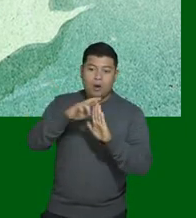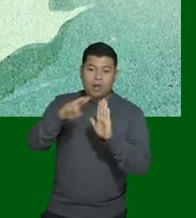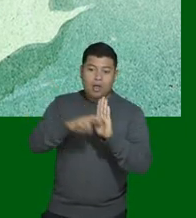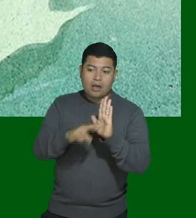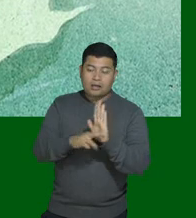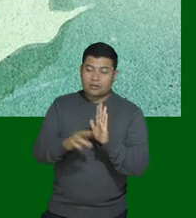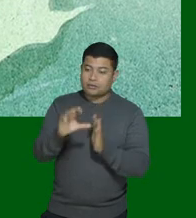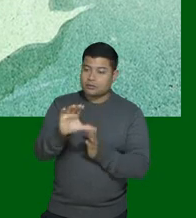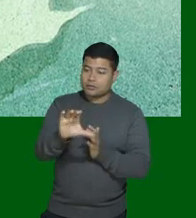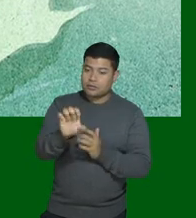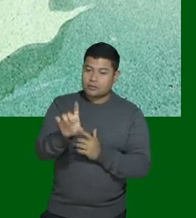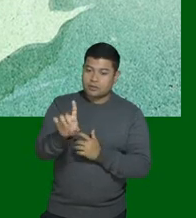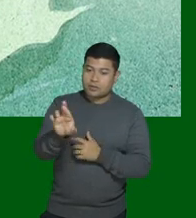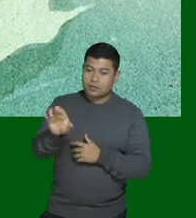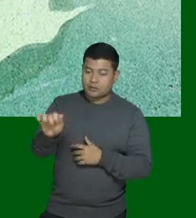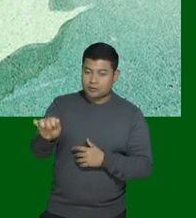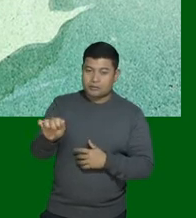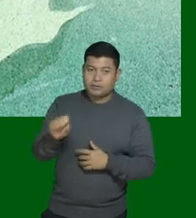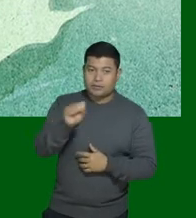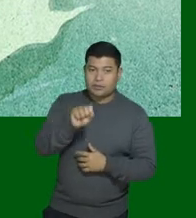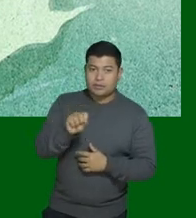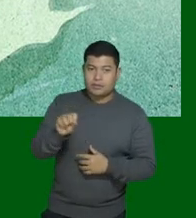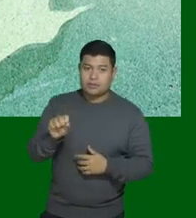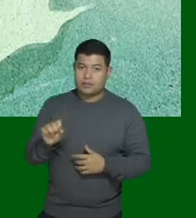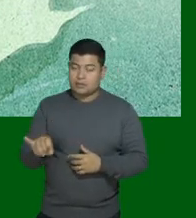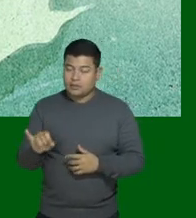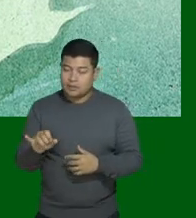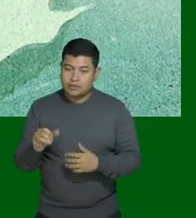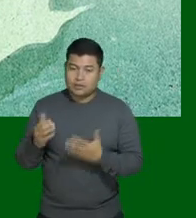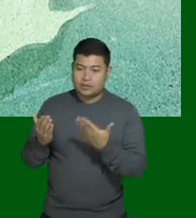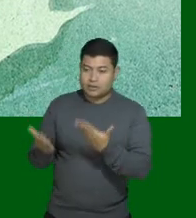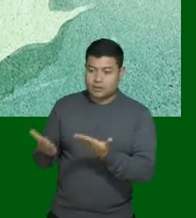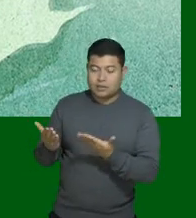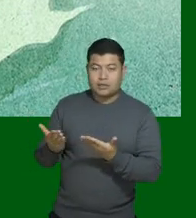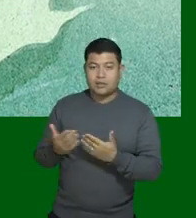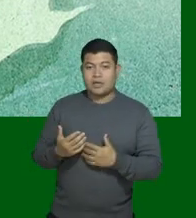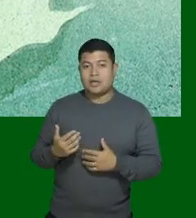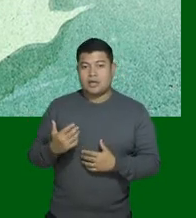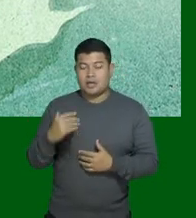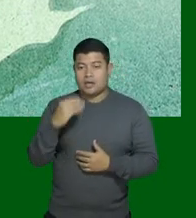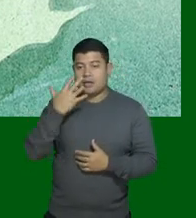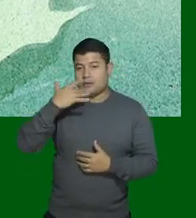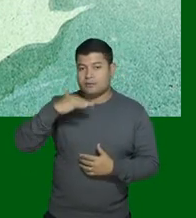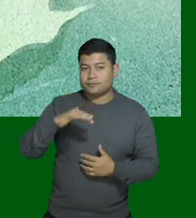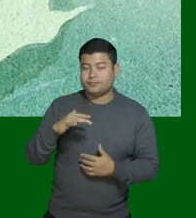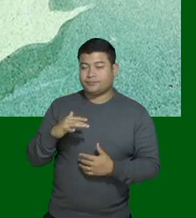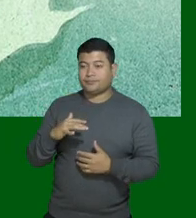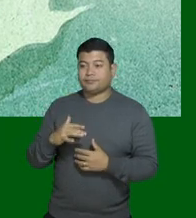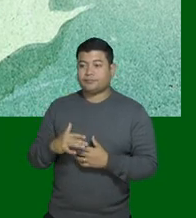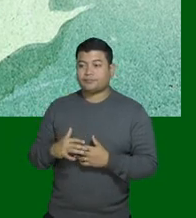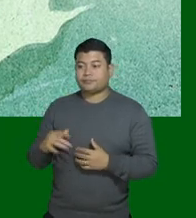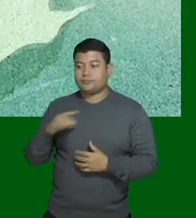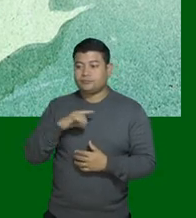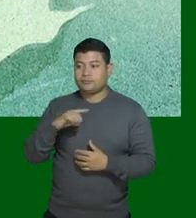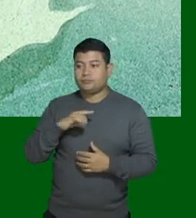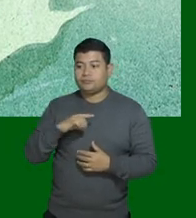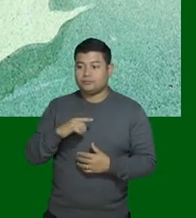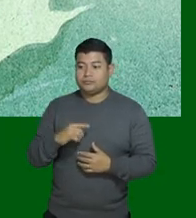criança fechar dentro daquele protocolo, tem uma sequência de